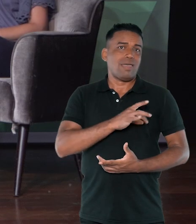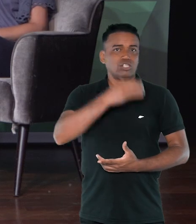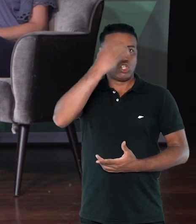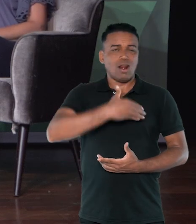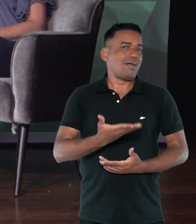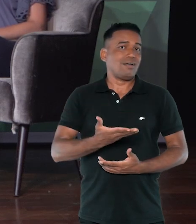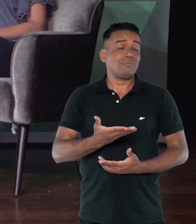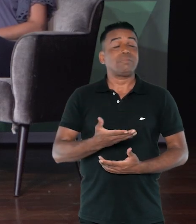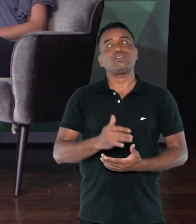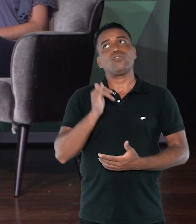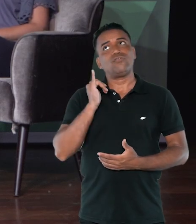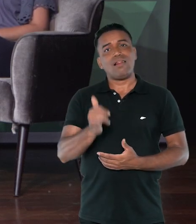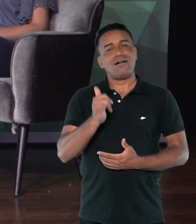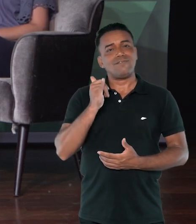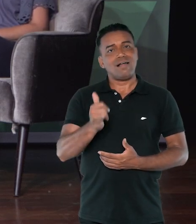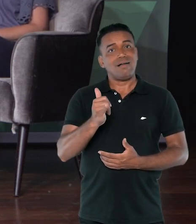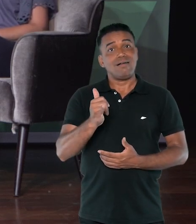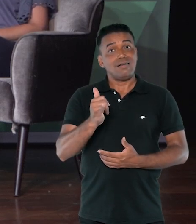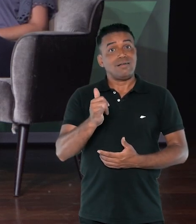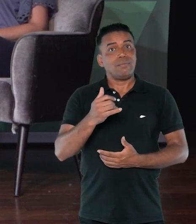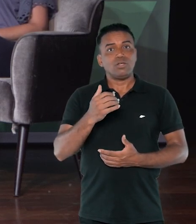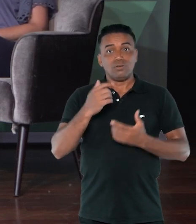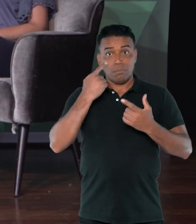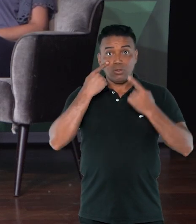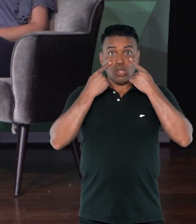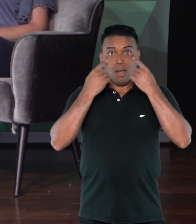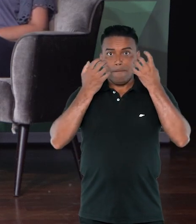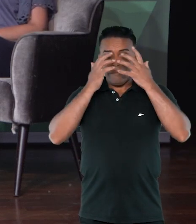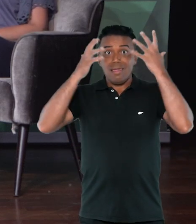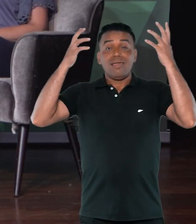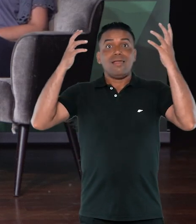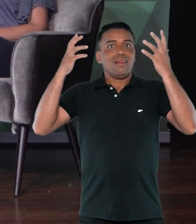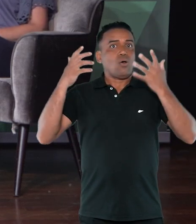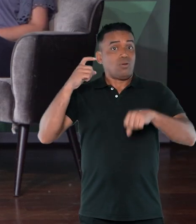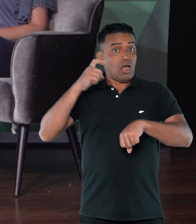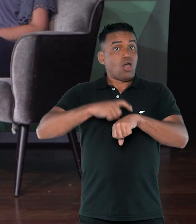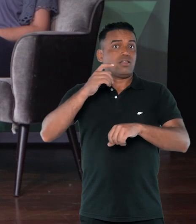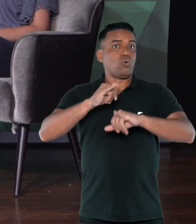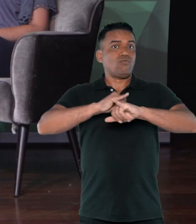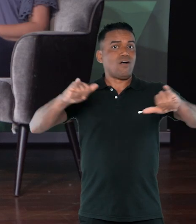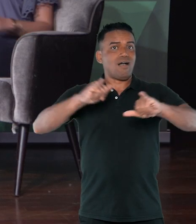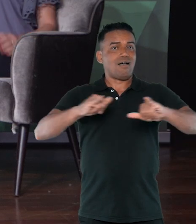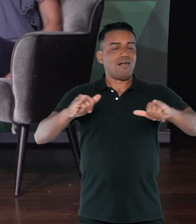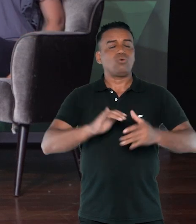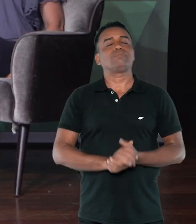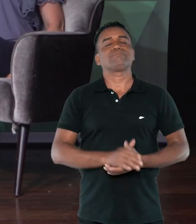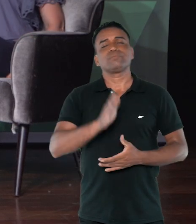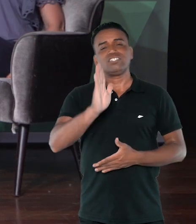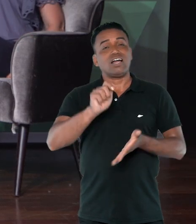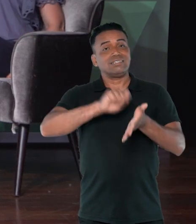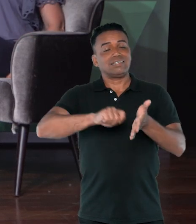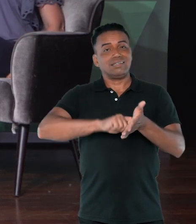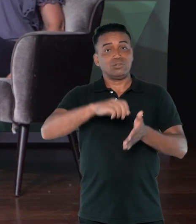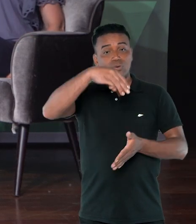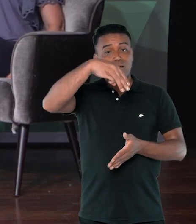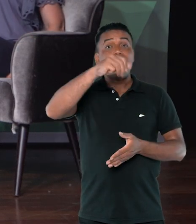escrito O Amor em Pedaços, depois Refúgio. E por que você não escreve um livro chamado Casos de Amor? Ele já deu até o nome